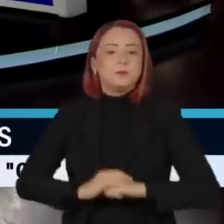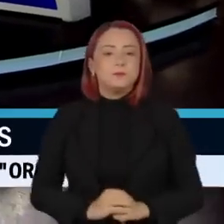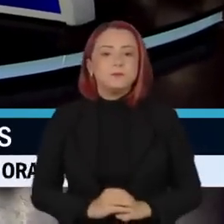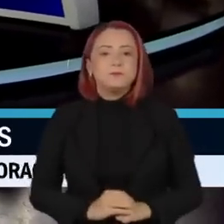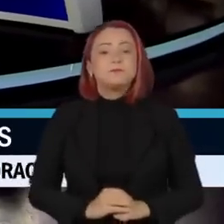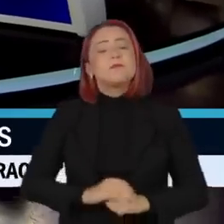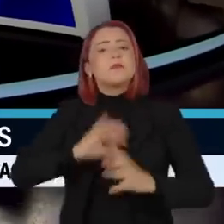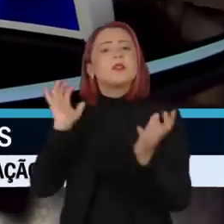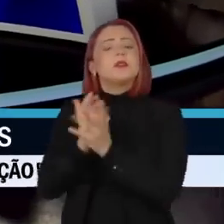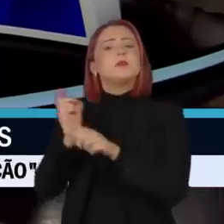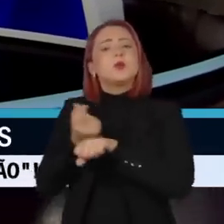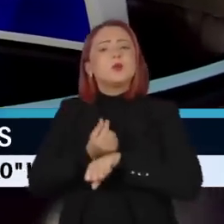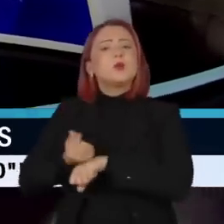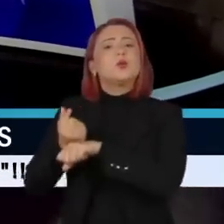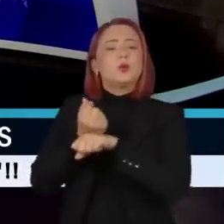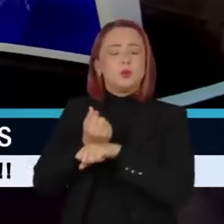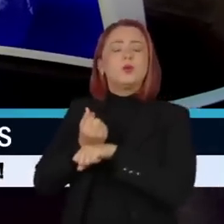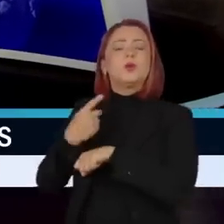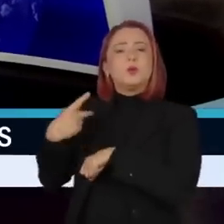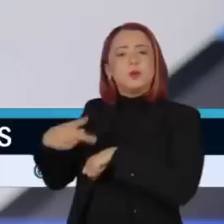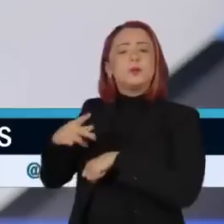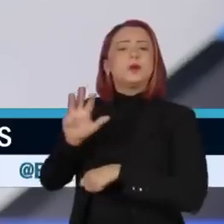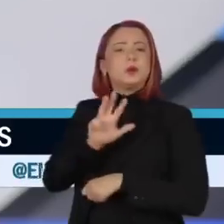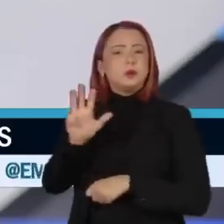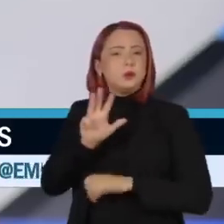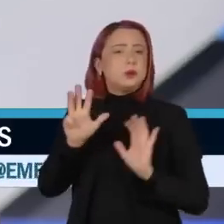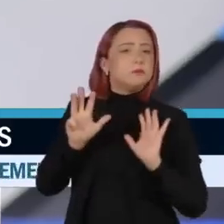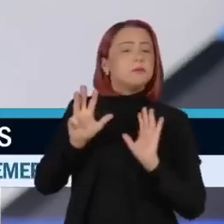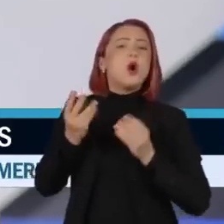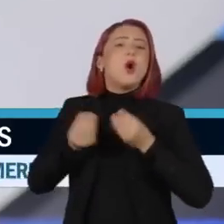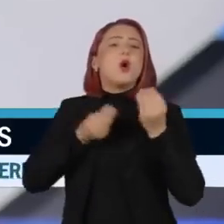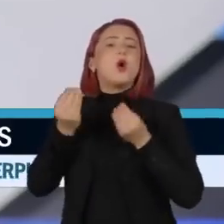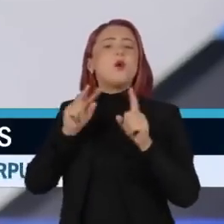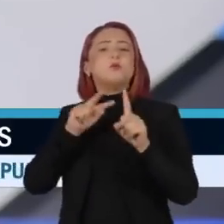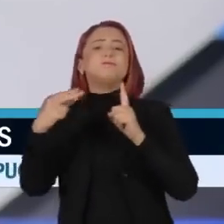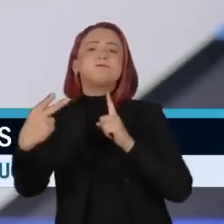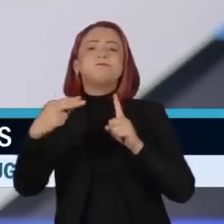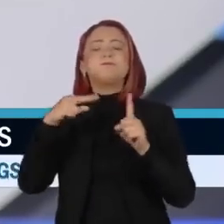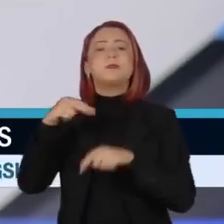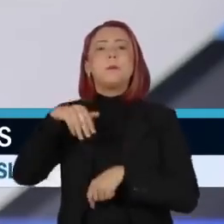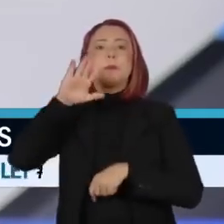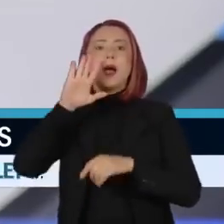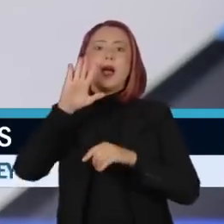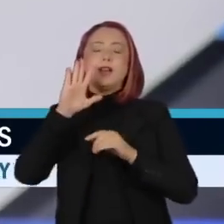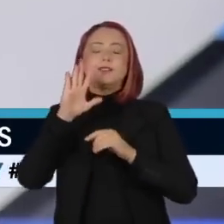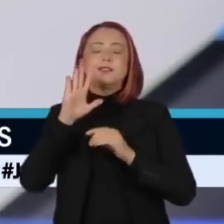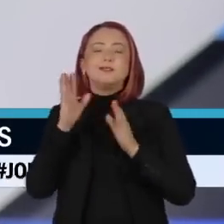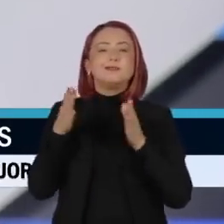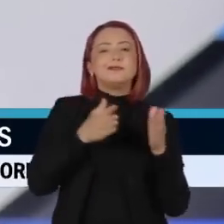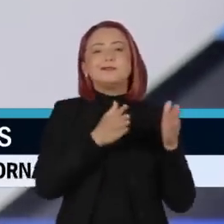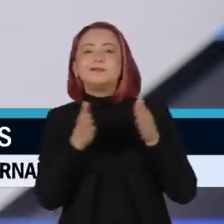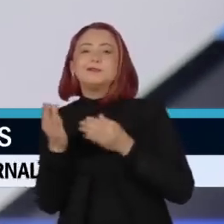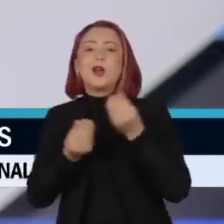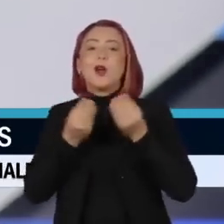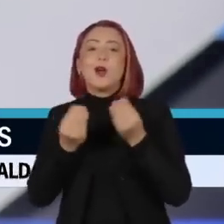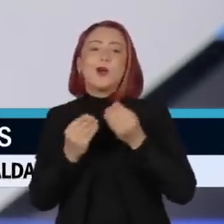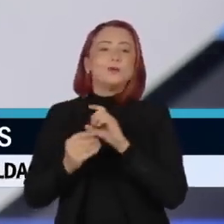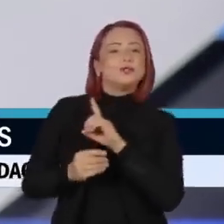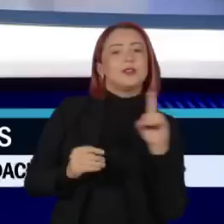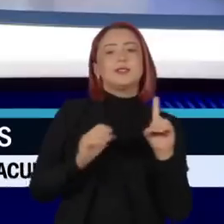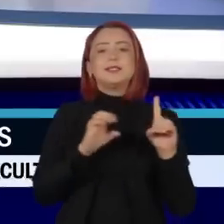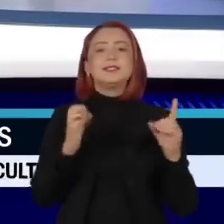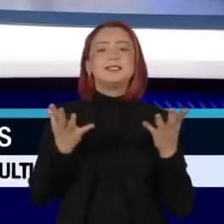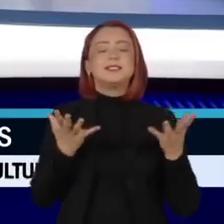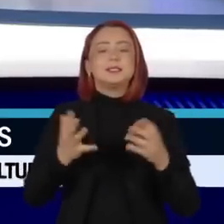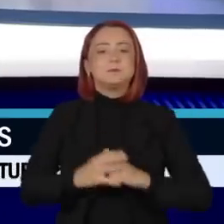A equipe econômica do governo Lula terá um perfil mais liberal e voltado ao centro. Hoje, os economistas André Lara Rezende e Pércio Arida, que fizeram parte